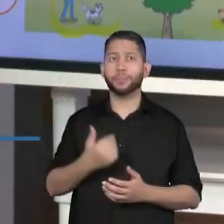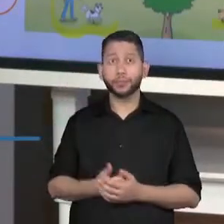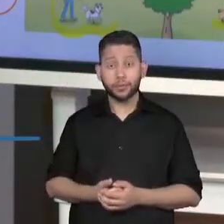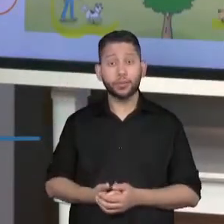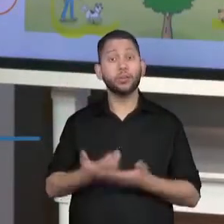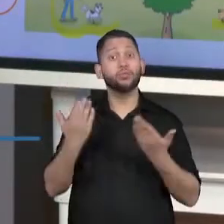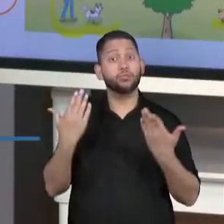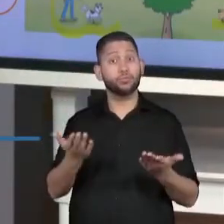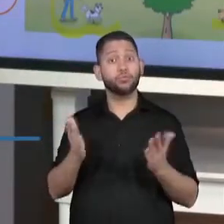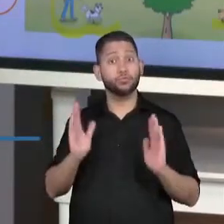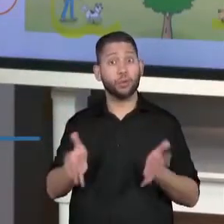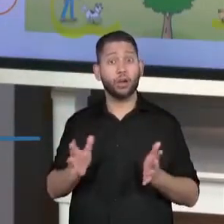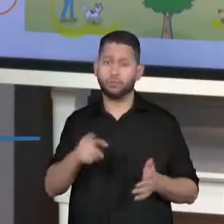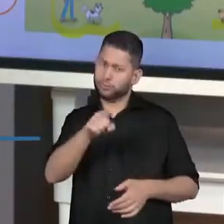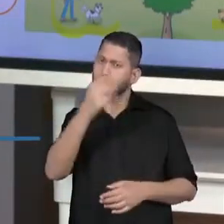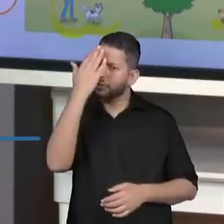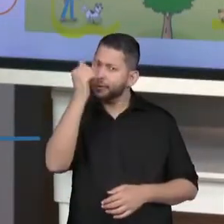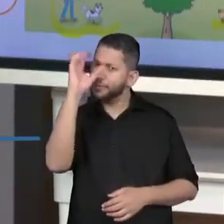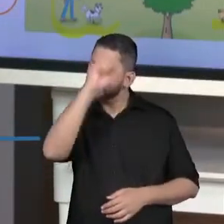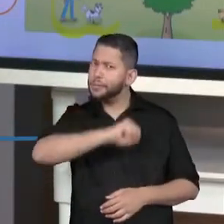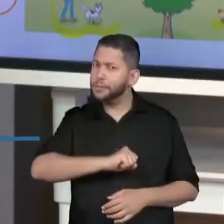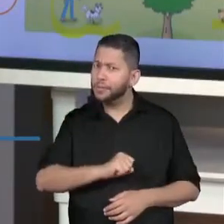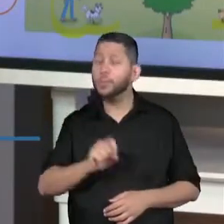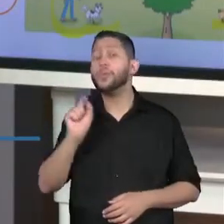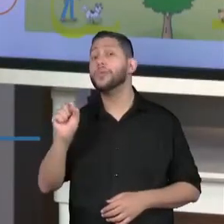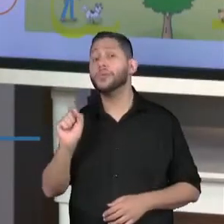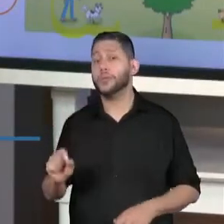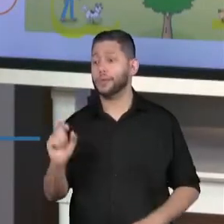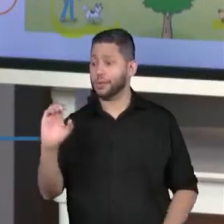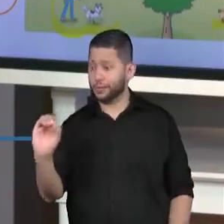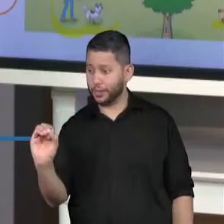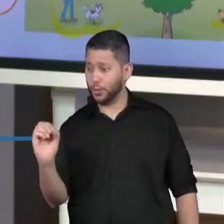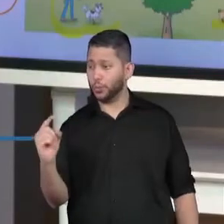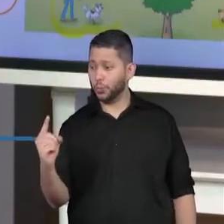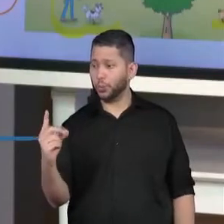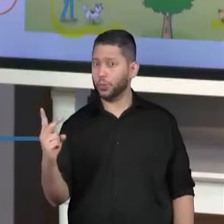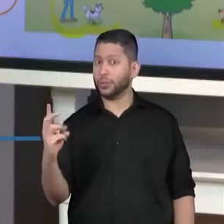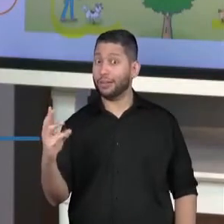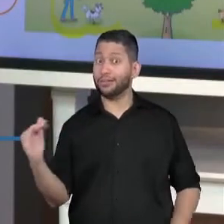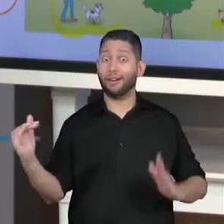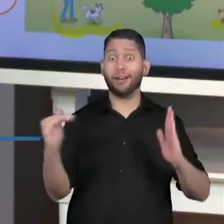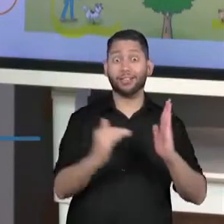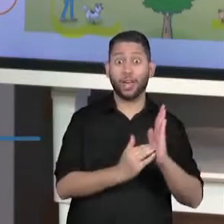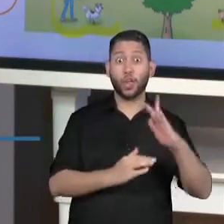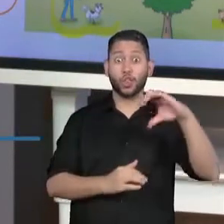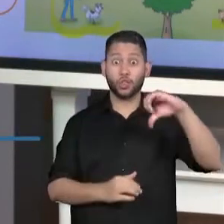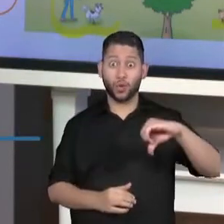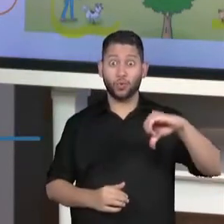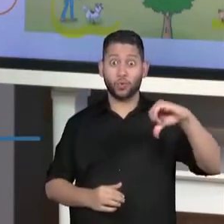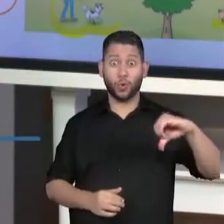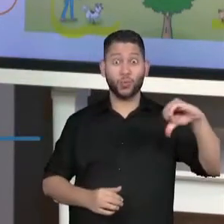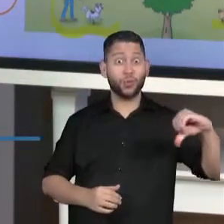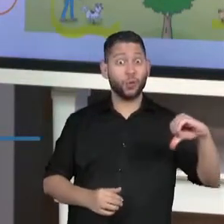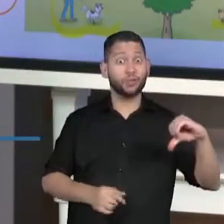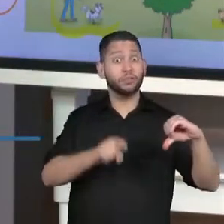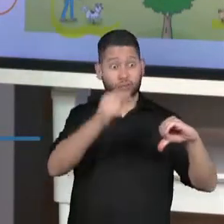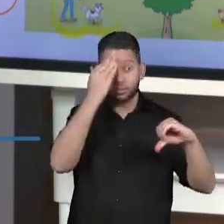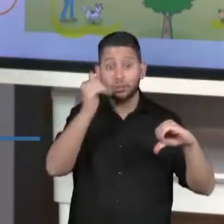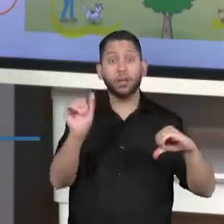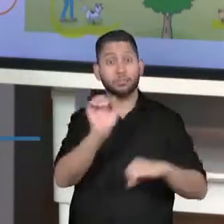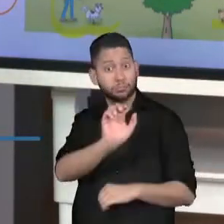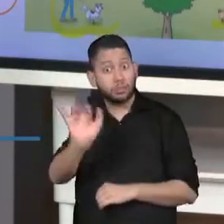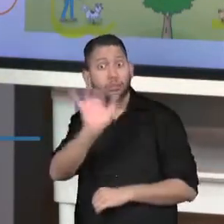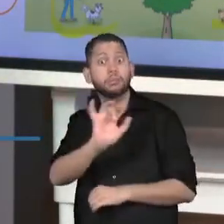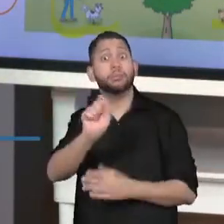até 999 a gente sabe falar em English aí nas nossas aulas. Não sabe, não viu? Vai lá no repositório, assiste essa